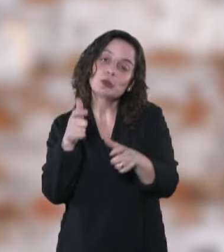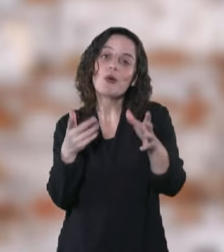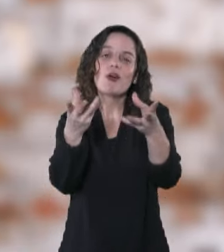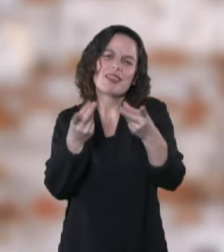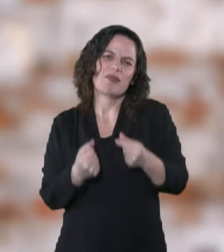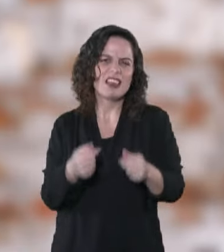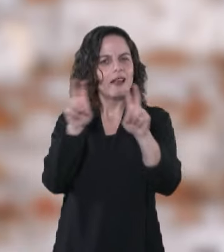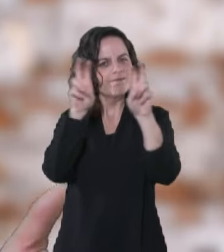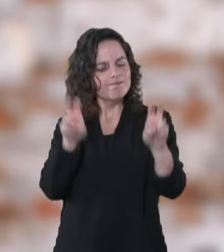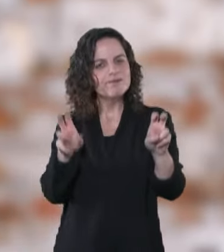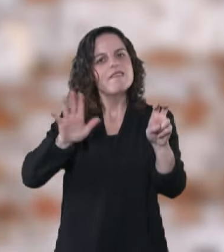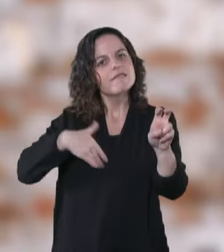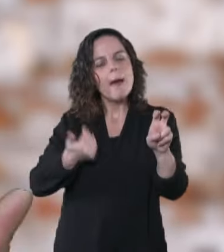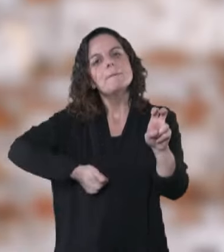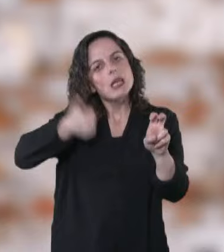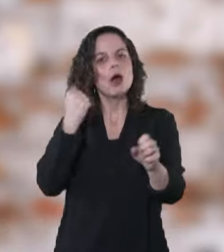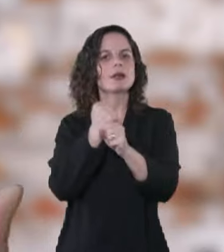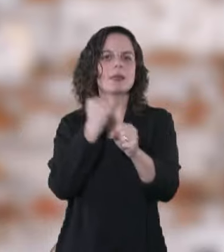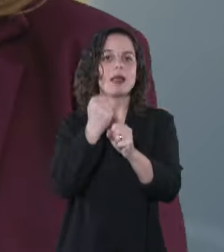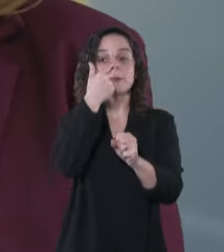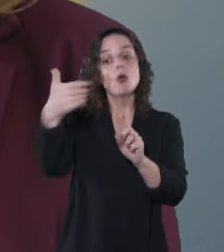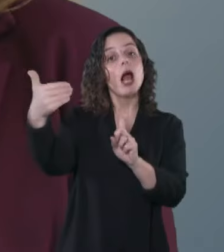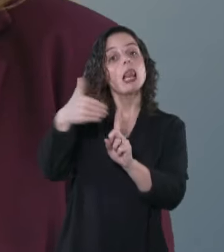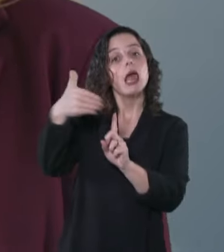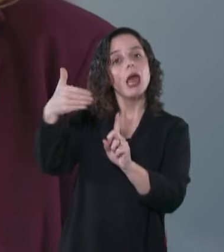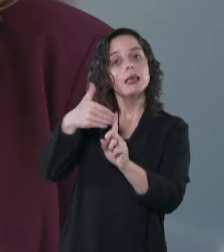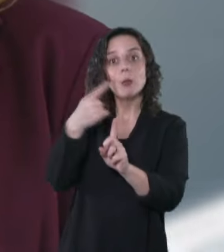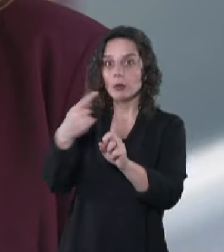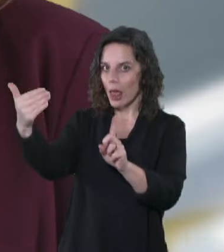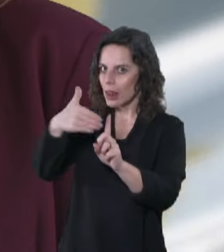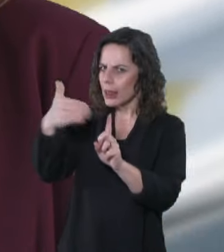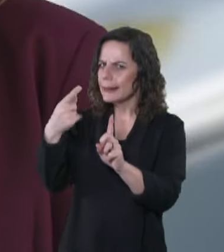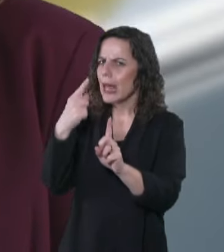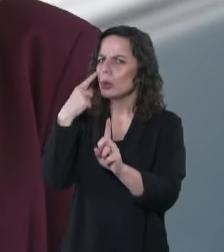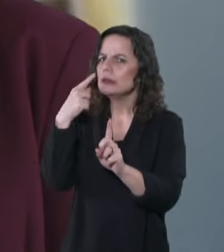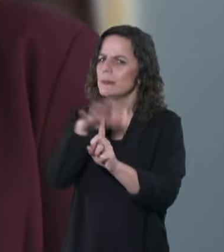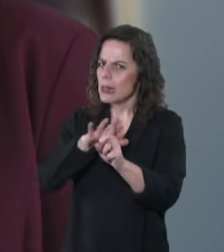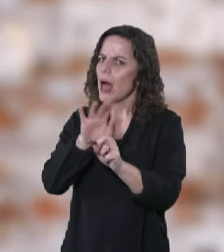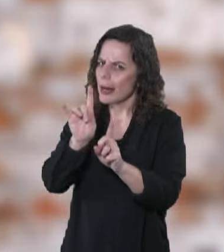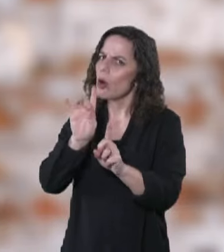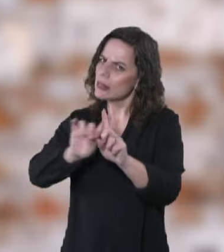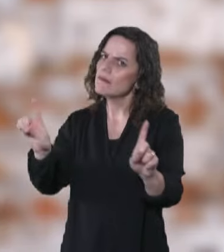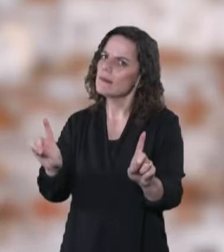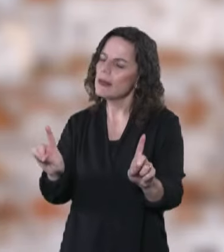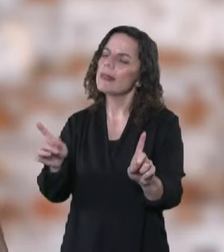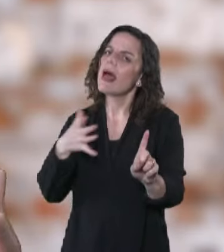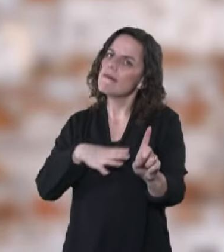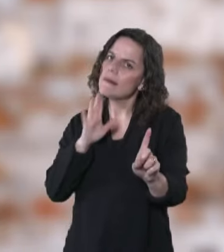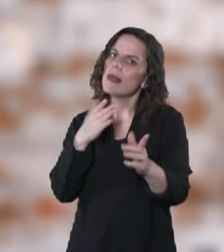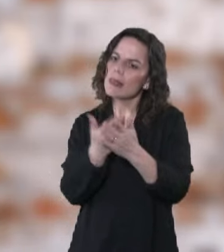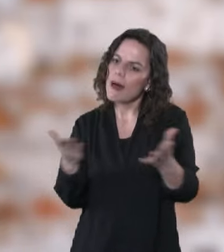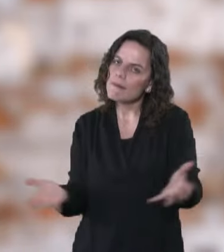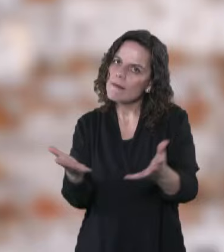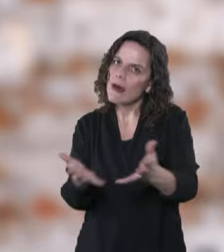consigam trabalhar cada vez melhor com os seus clientes, porque os seus clientes já têm um conhecimento diferente. E, portanto, toda esta evolução que queremos implementar e